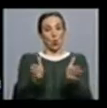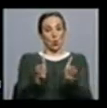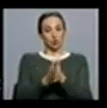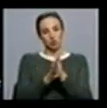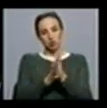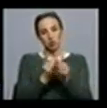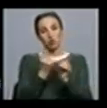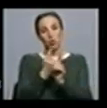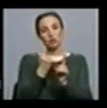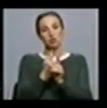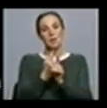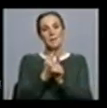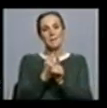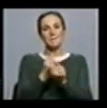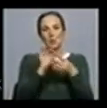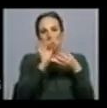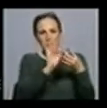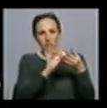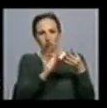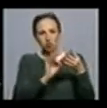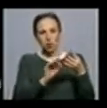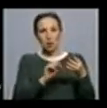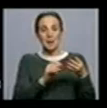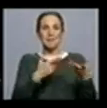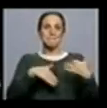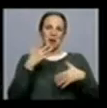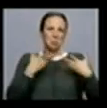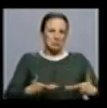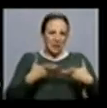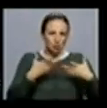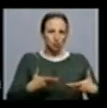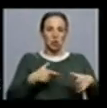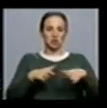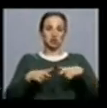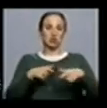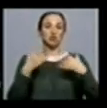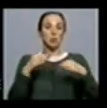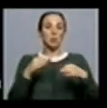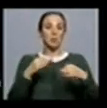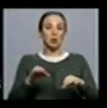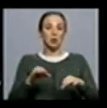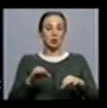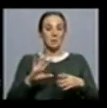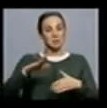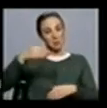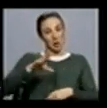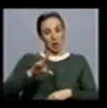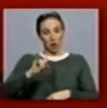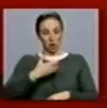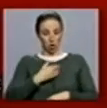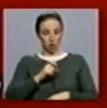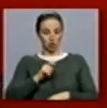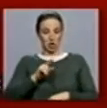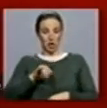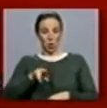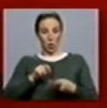elementos mais pesados do que o hidrogênio e o hélio. As estrelas são geralmente constituídas por, sobretudo, hidrogênio e o hélio, e